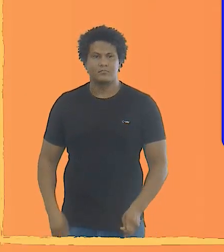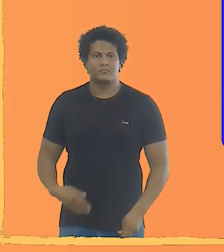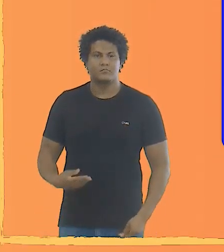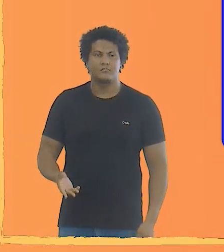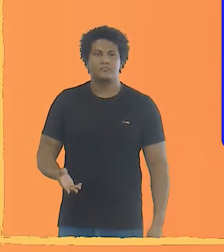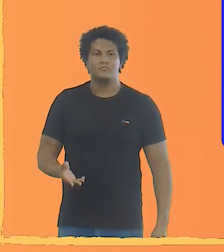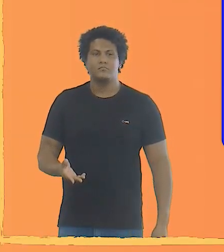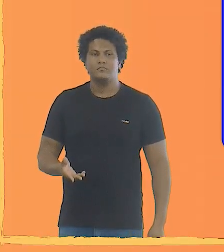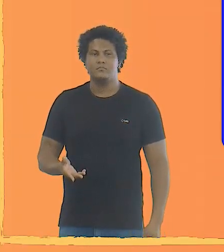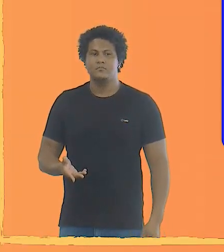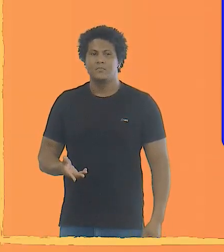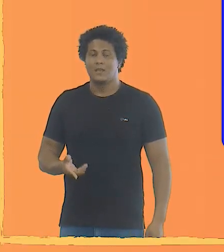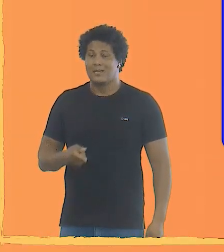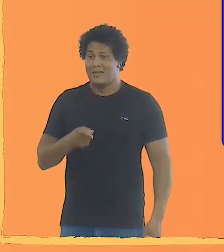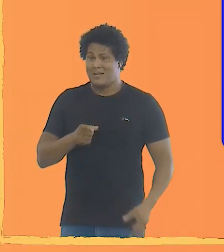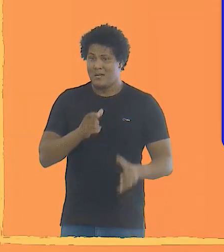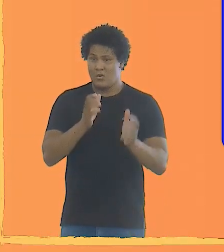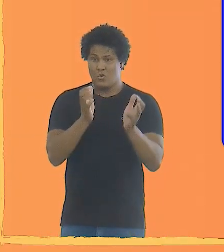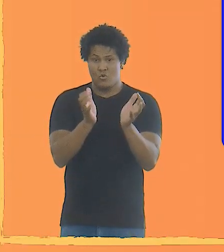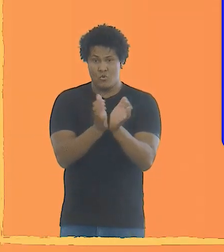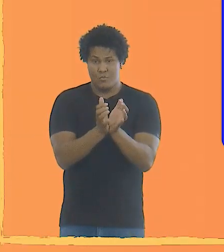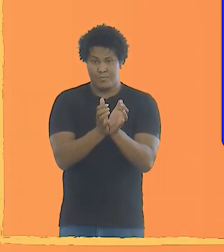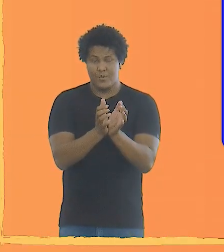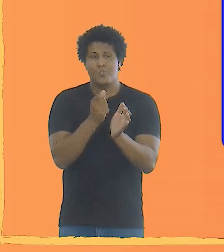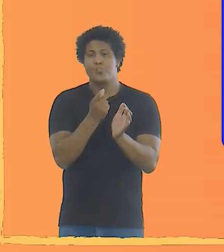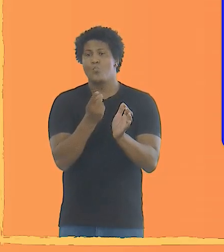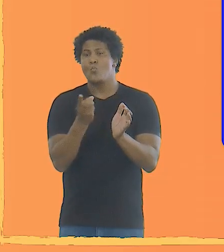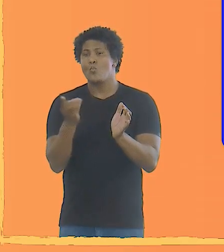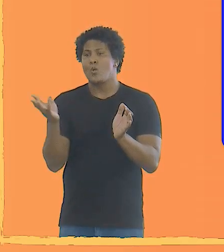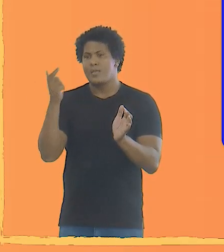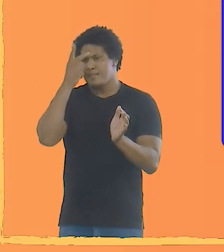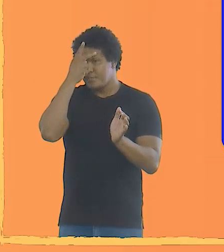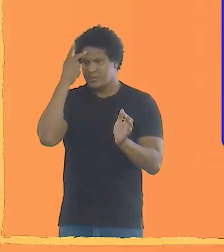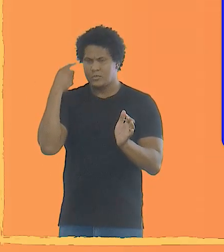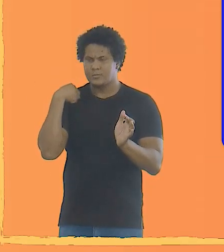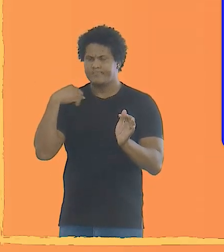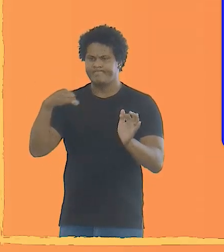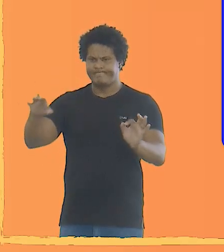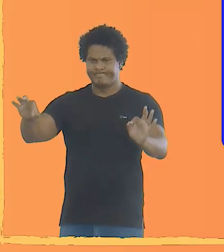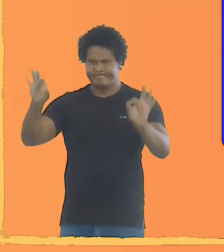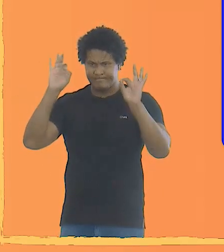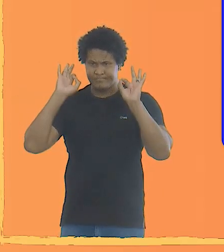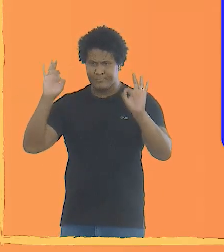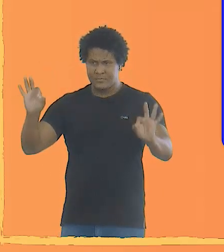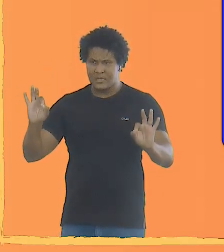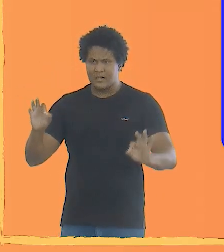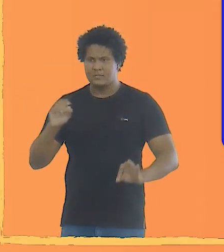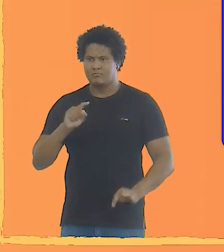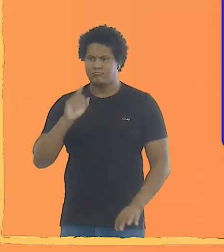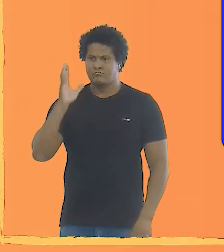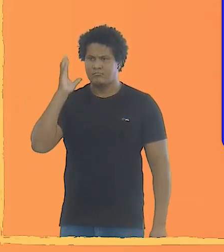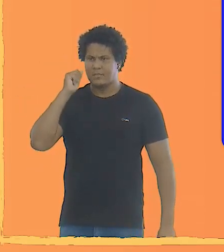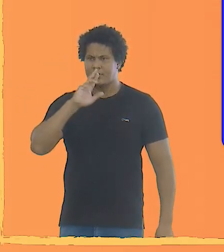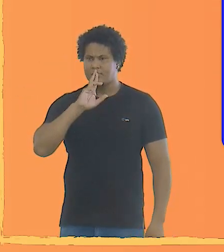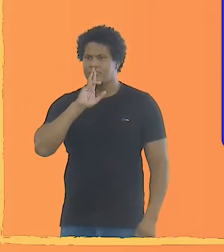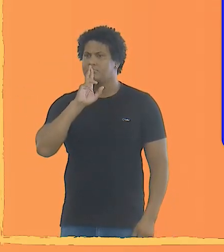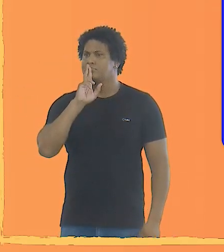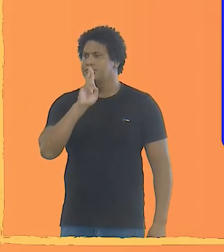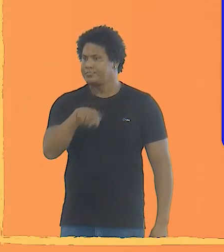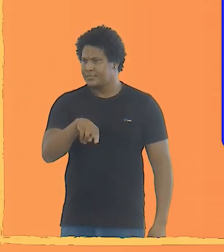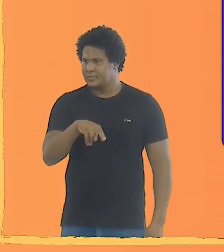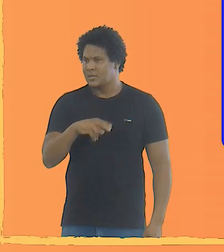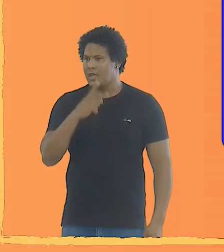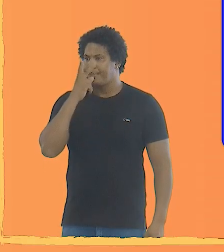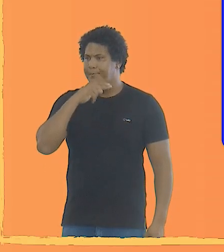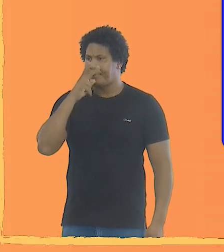nesse grupo para, ao fazer essa pergunta, garantir que vai ter resposta repetida? Então, de novo, eu tenho um grupo